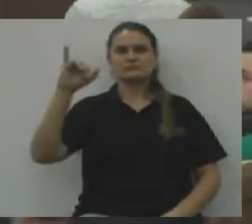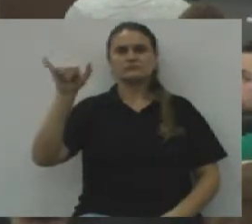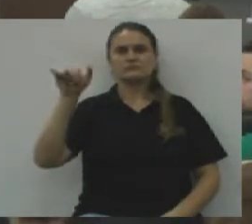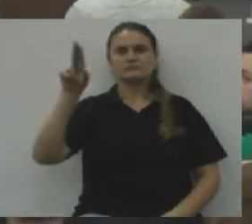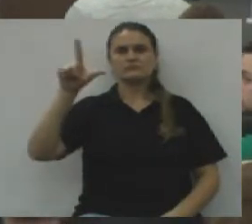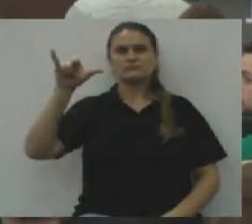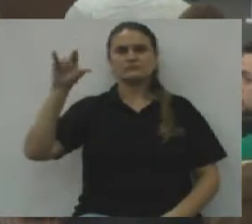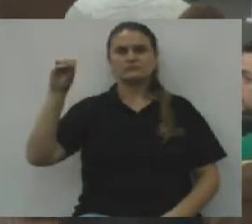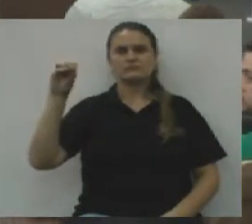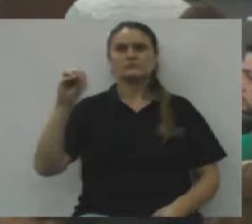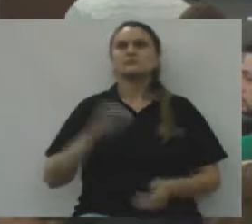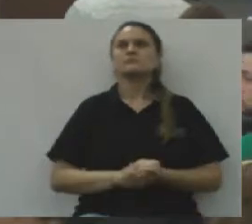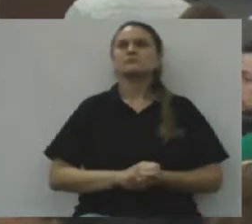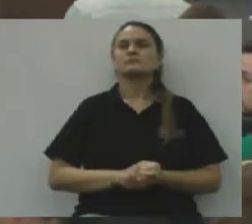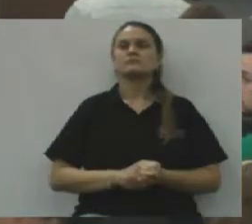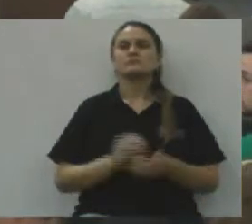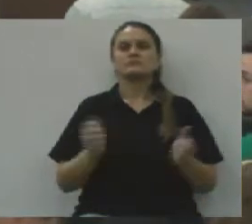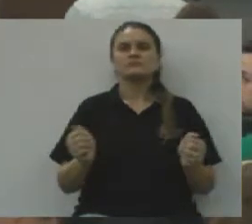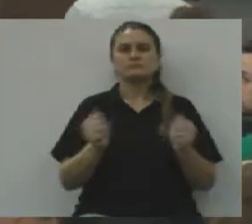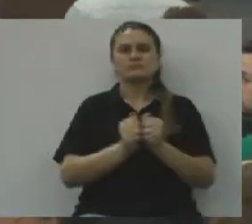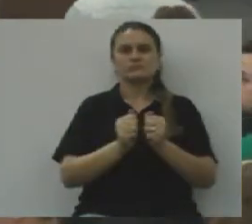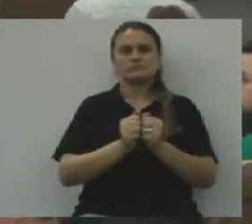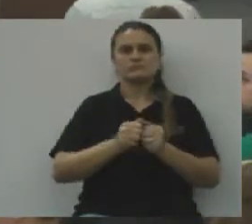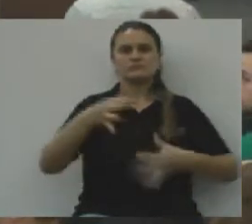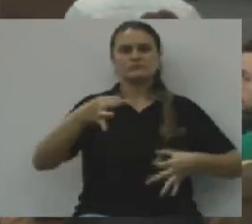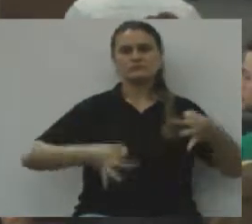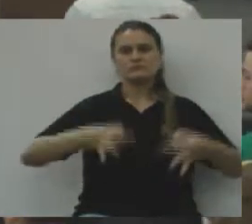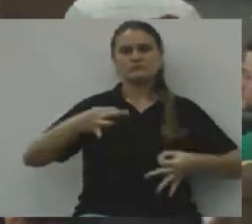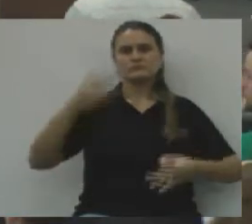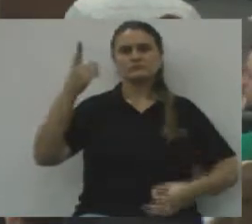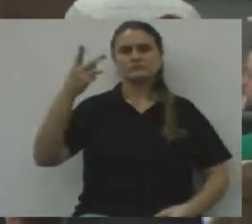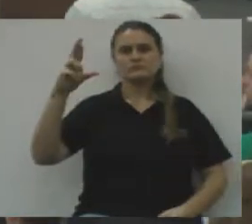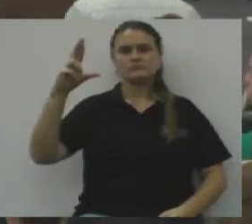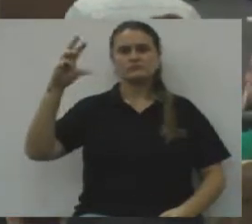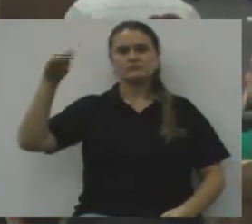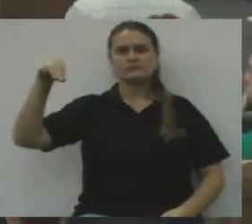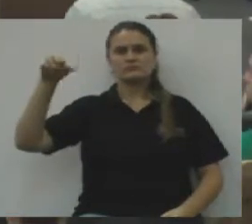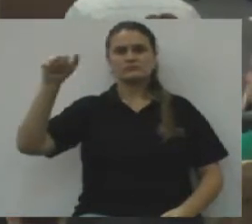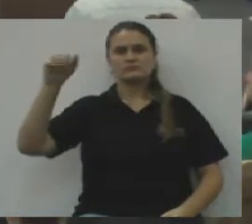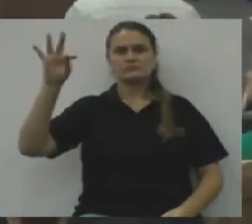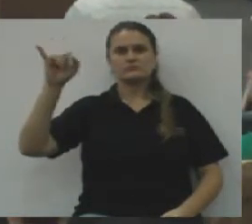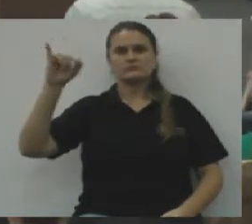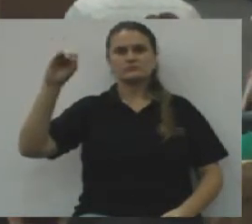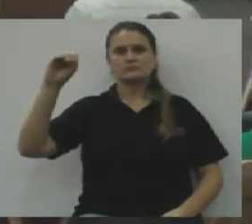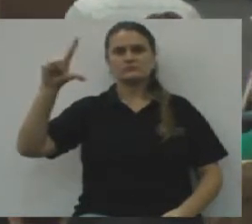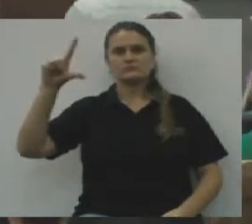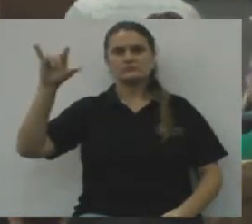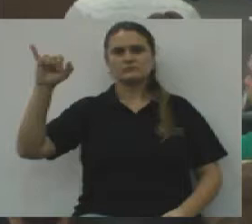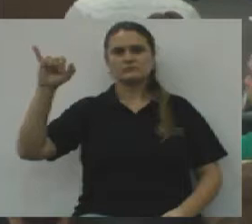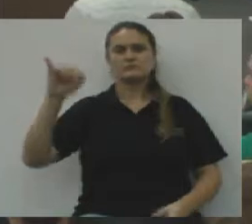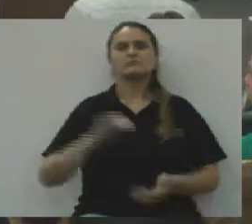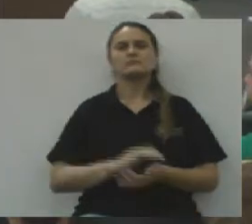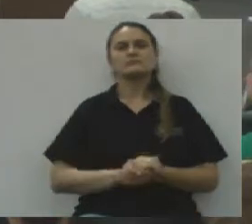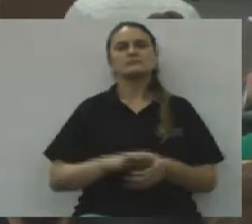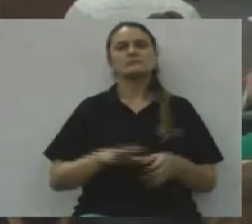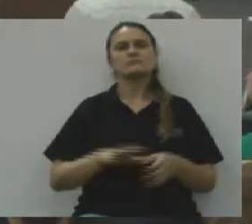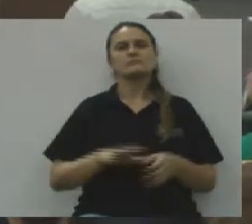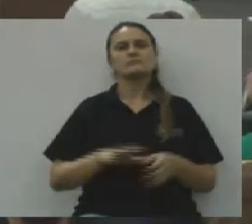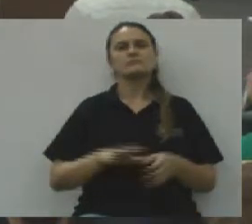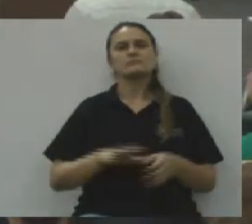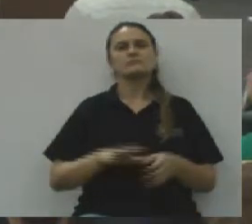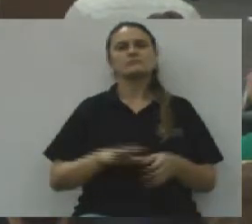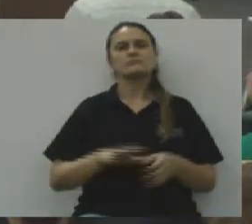Neto, e o senhor juiz de direito, doutor Carlos Eduardo Mattioli Cocani, e o